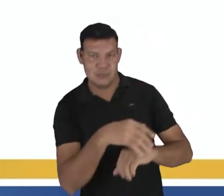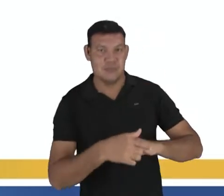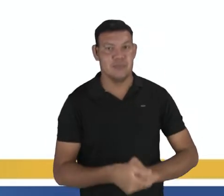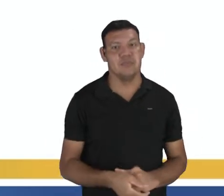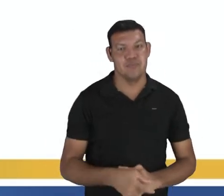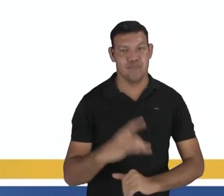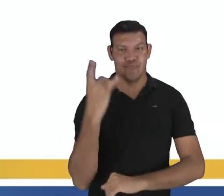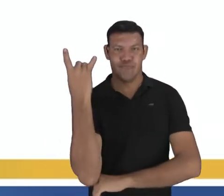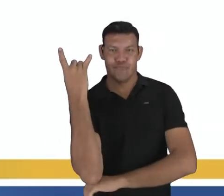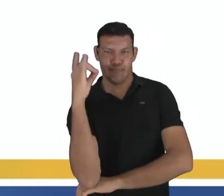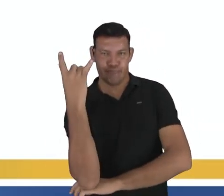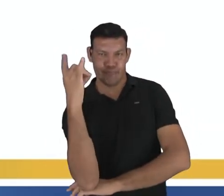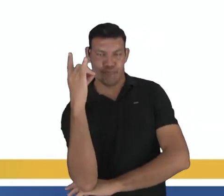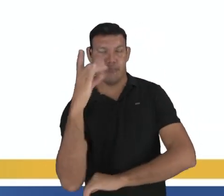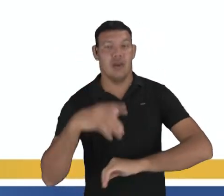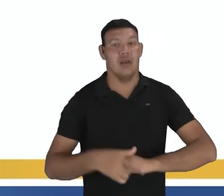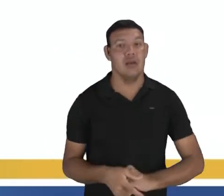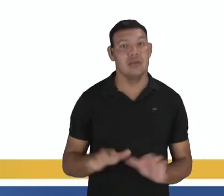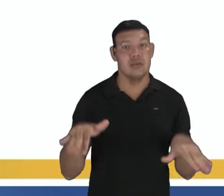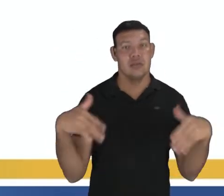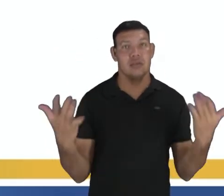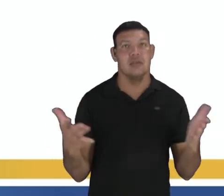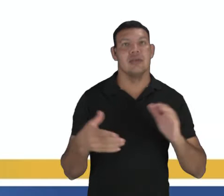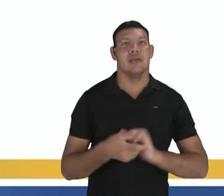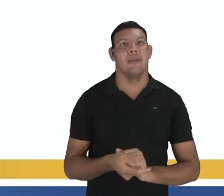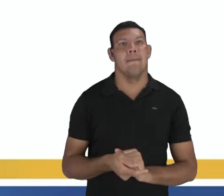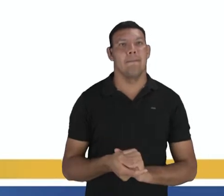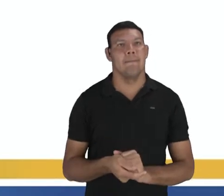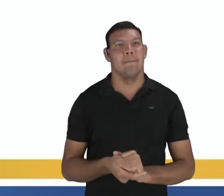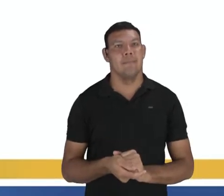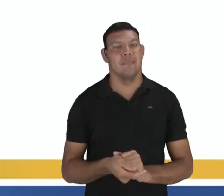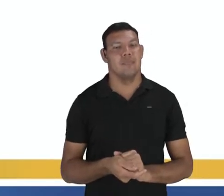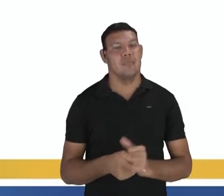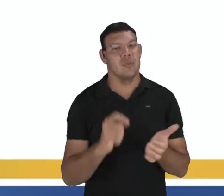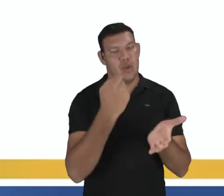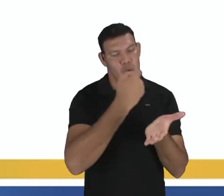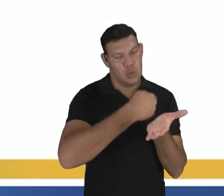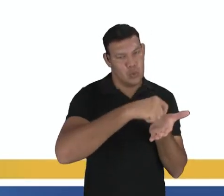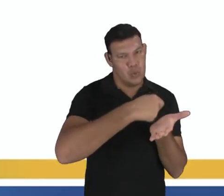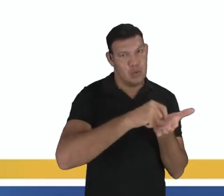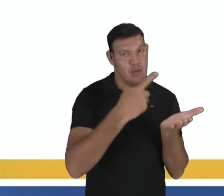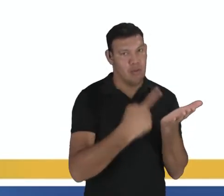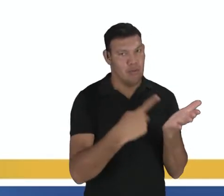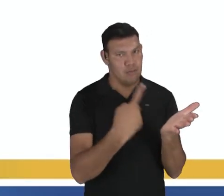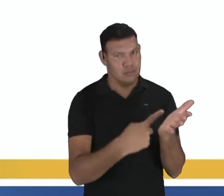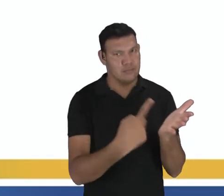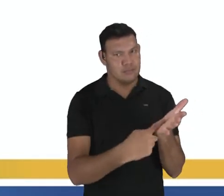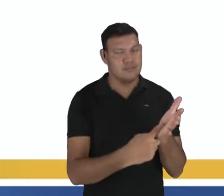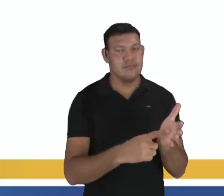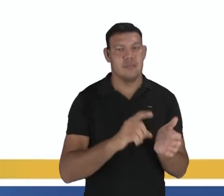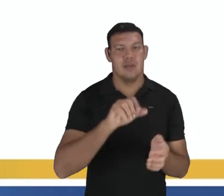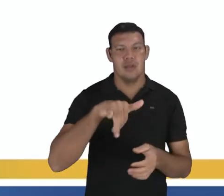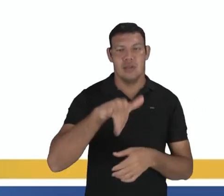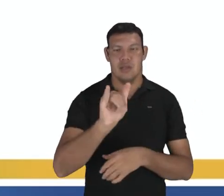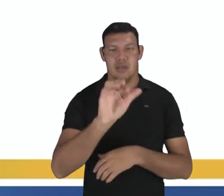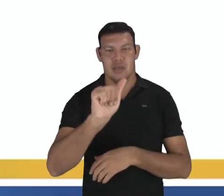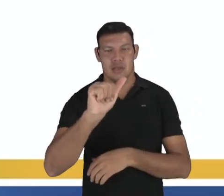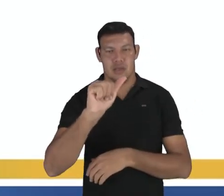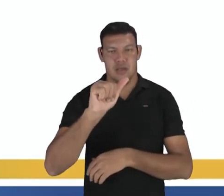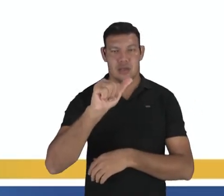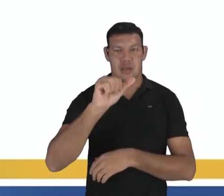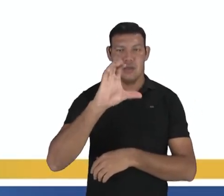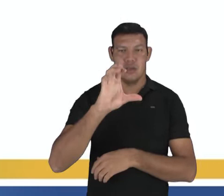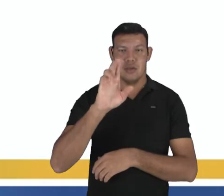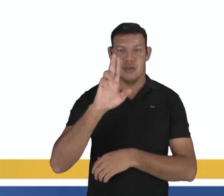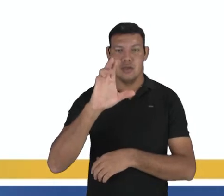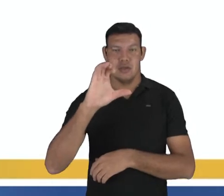caso da Bolívia. E em 1867, Dom Pedro II assinou o Tratado Ayacucho, né, e cedeu o território atual do estado